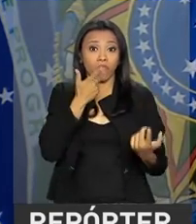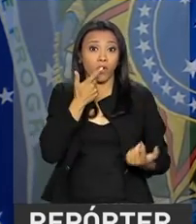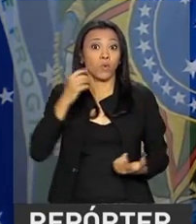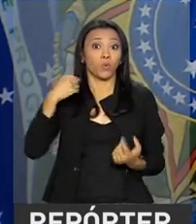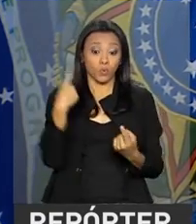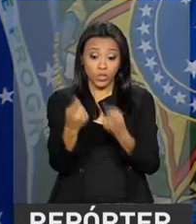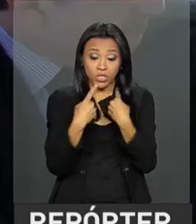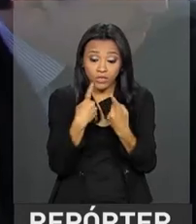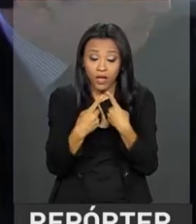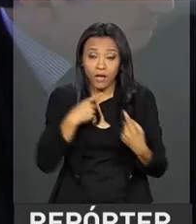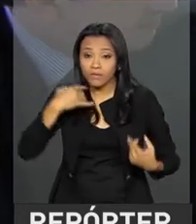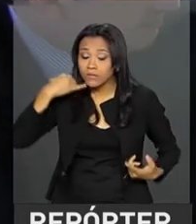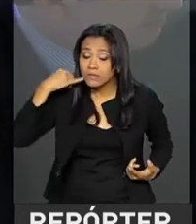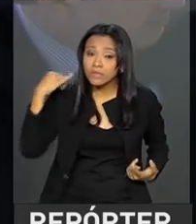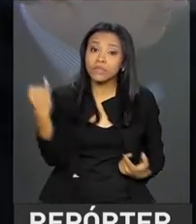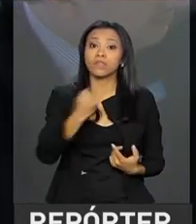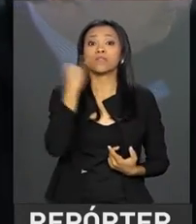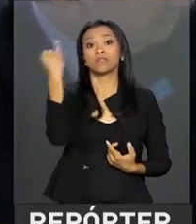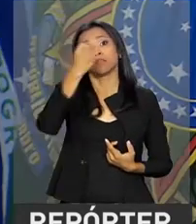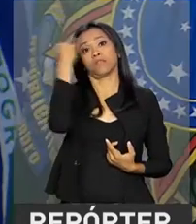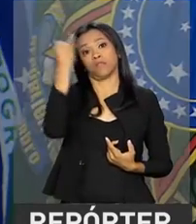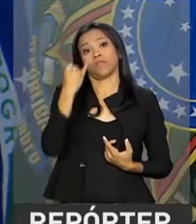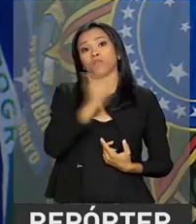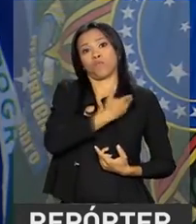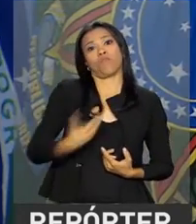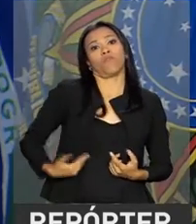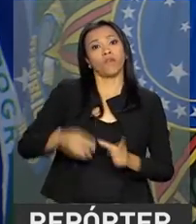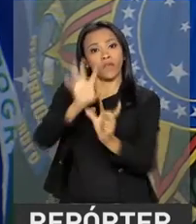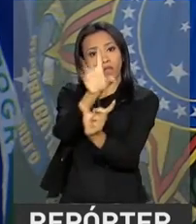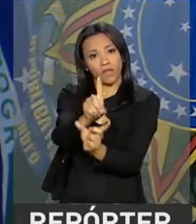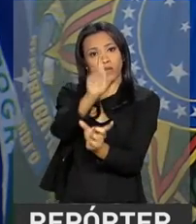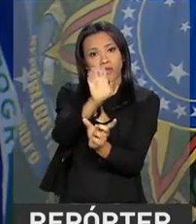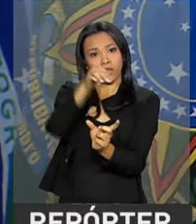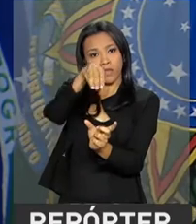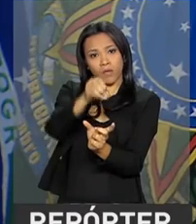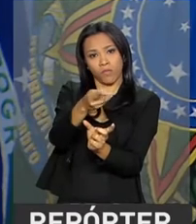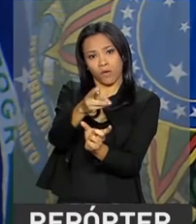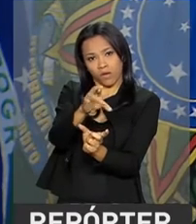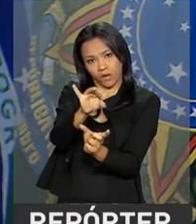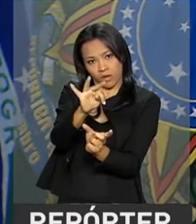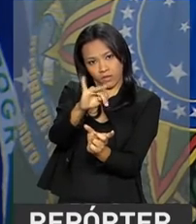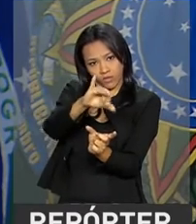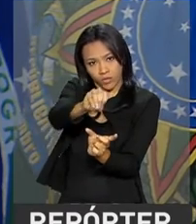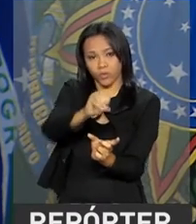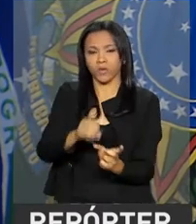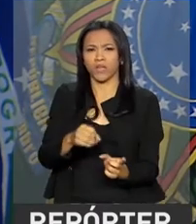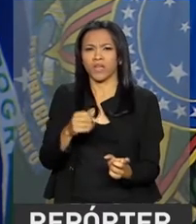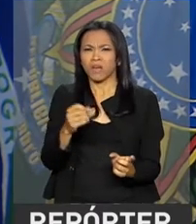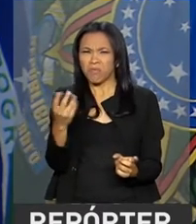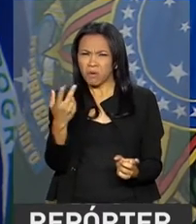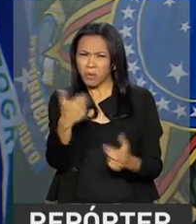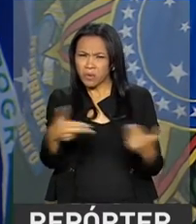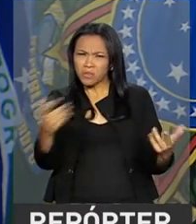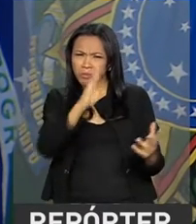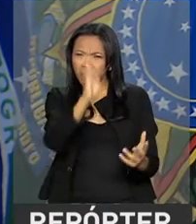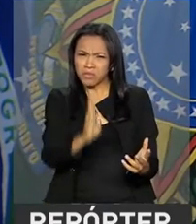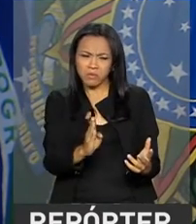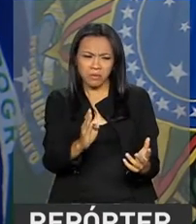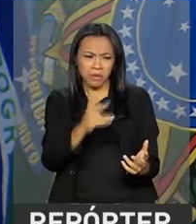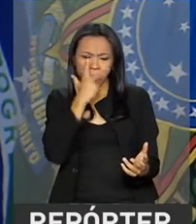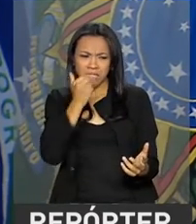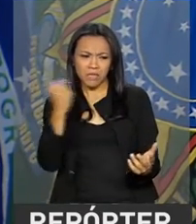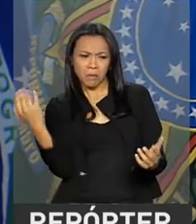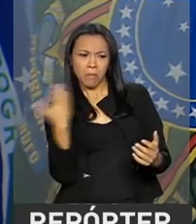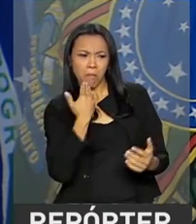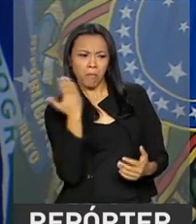é fundamental para a democracia. É uma coisa muito importante num país em que cada um quer derrubar o outro, cada um quer derrotar o outro,